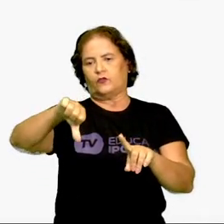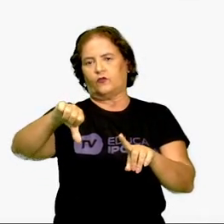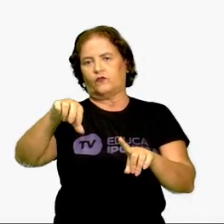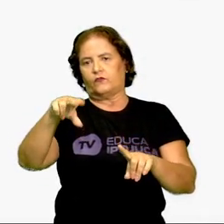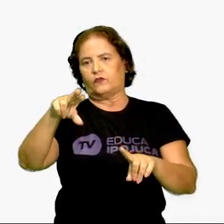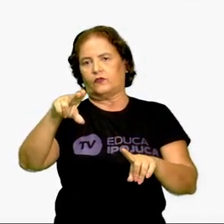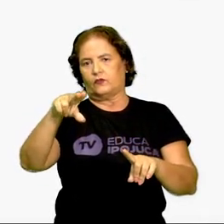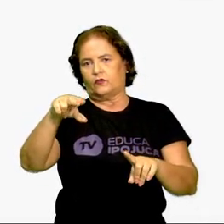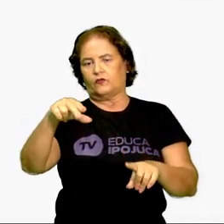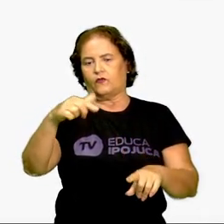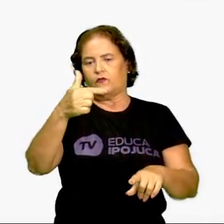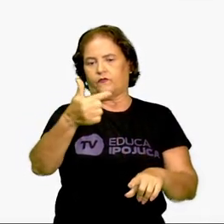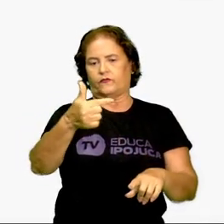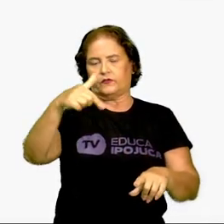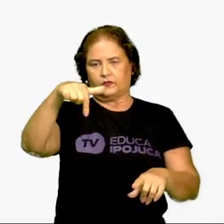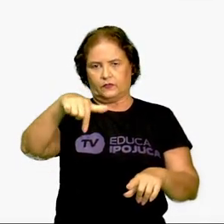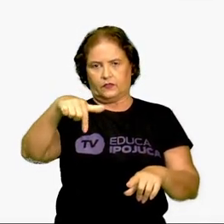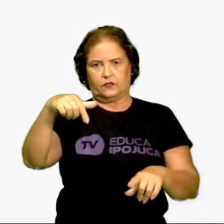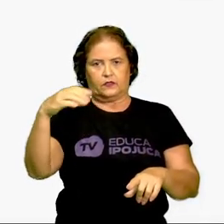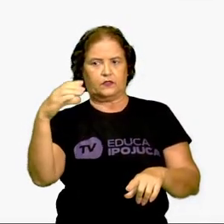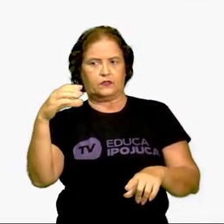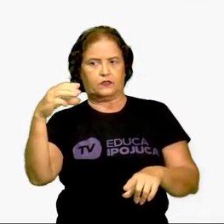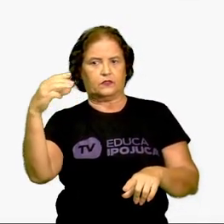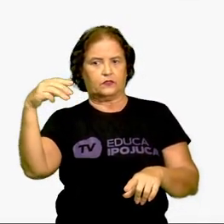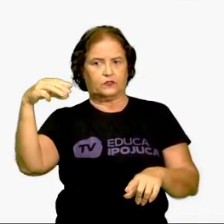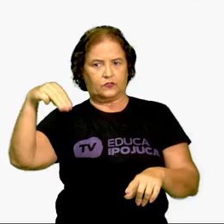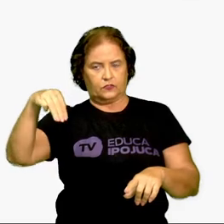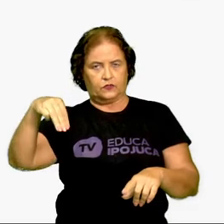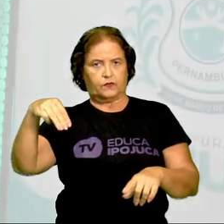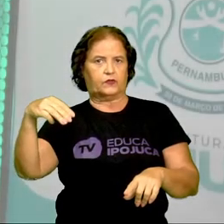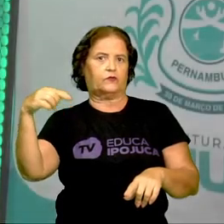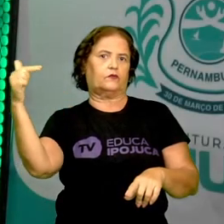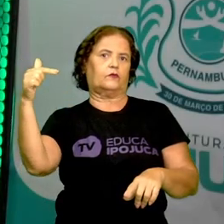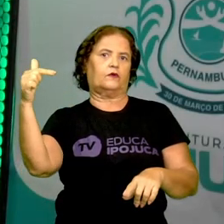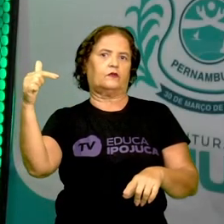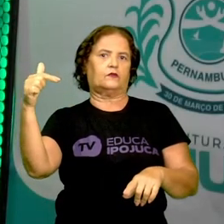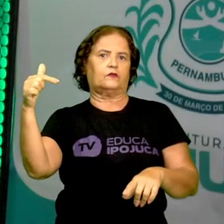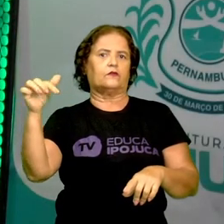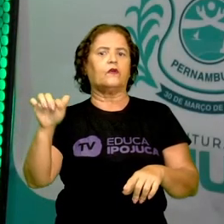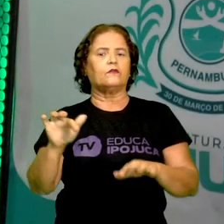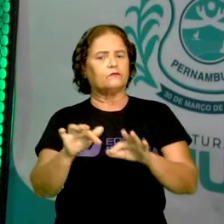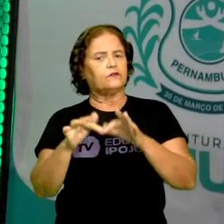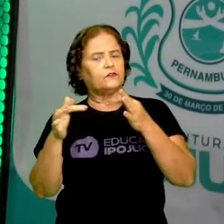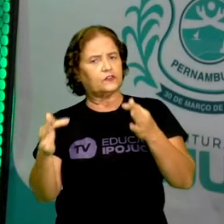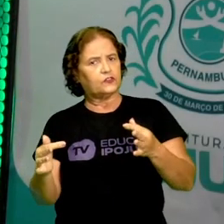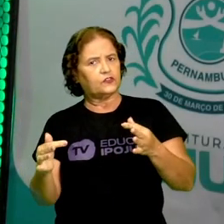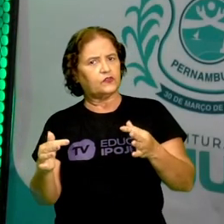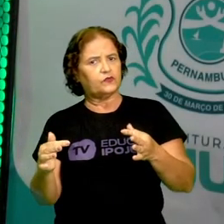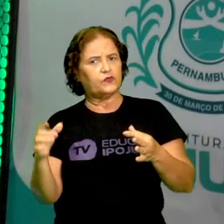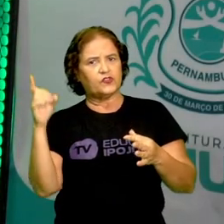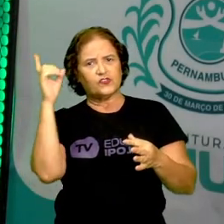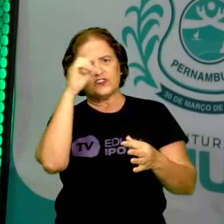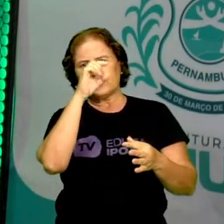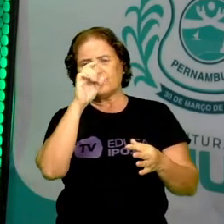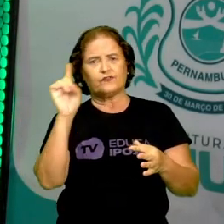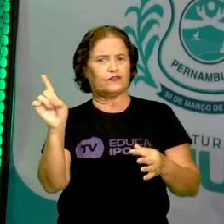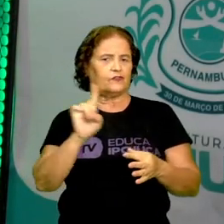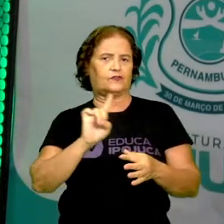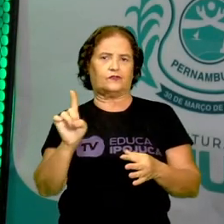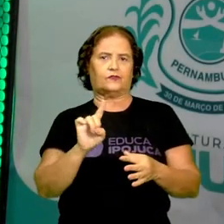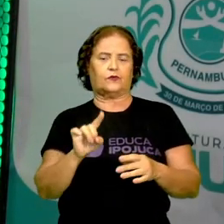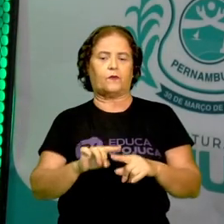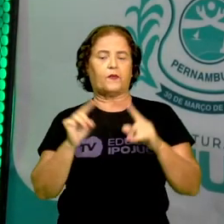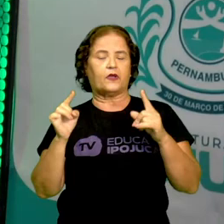27 centímetros quadrado. Viu como foi bem simples? Não tem nada difícil. Mas antes que essa